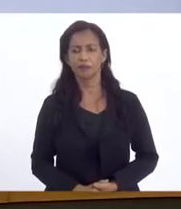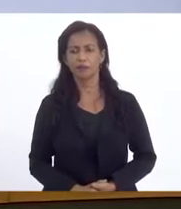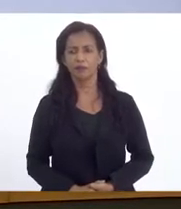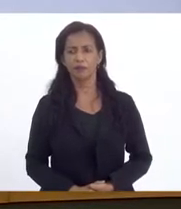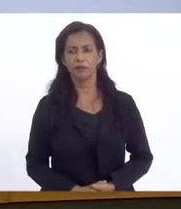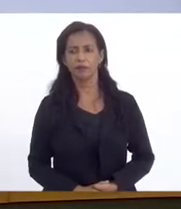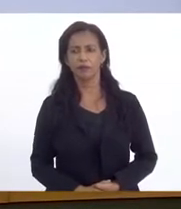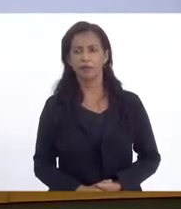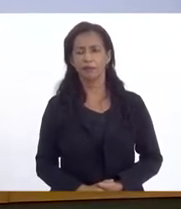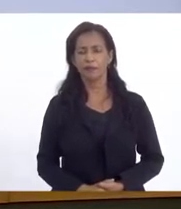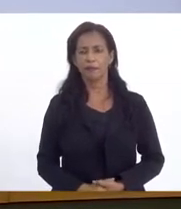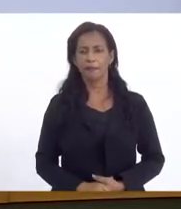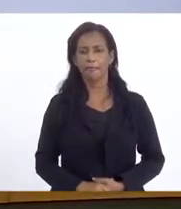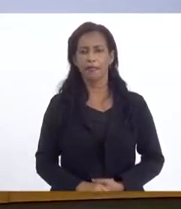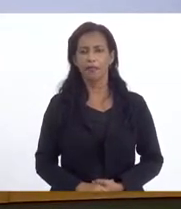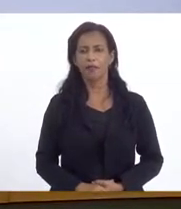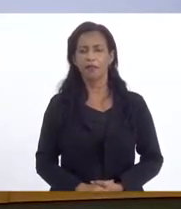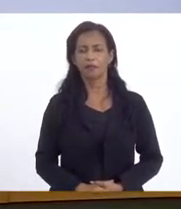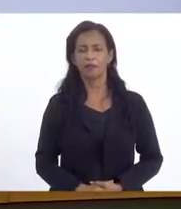para que possa vir.